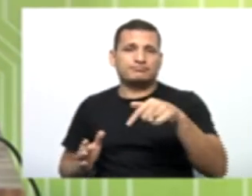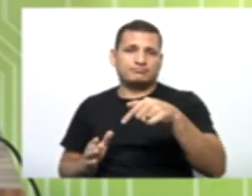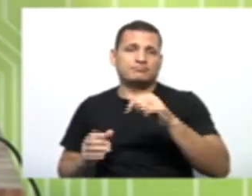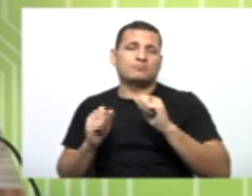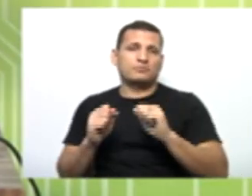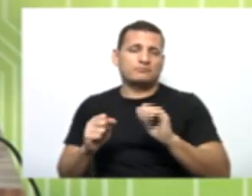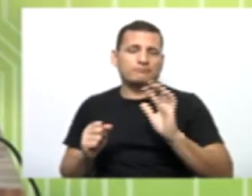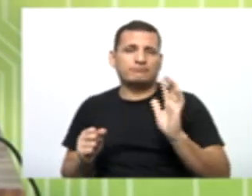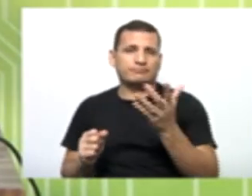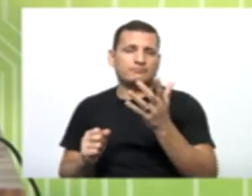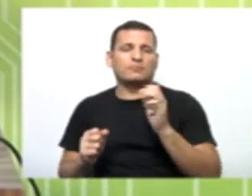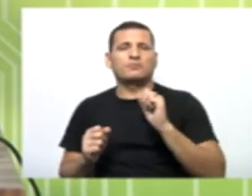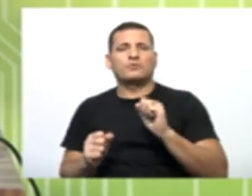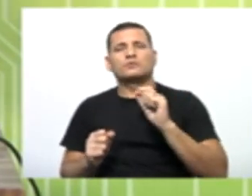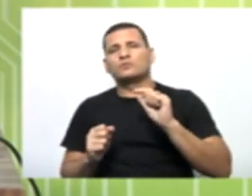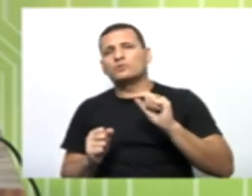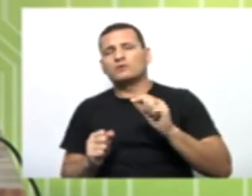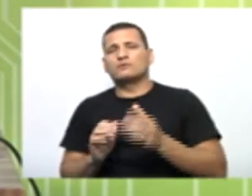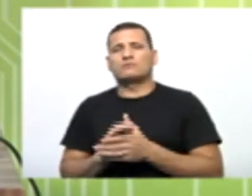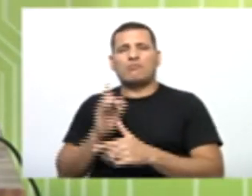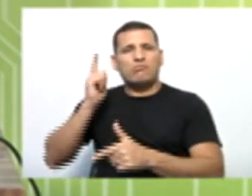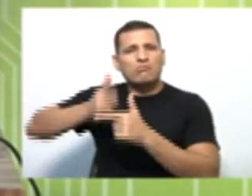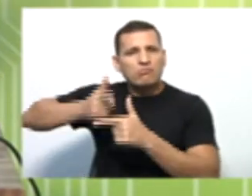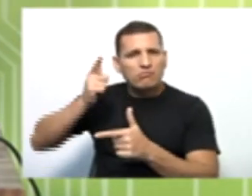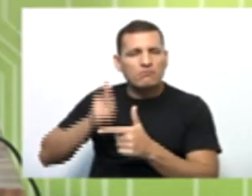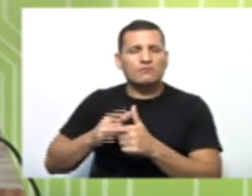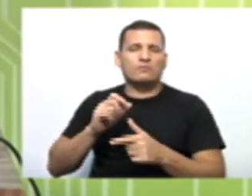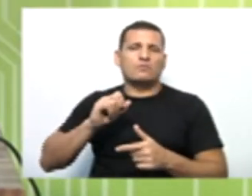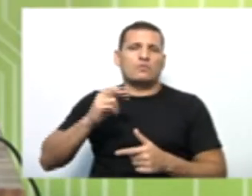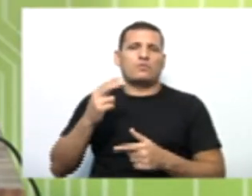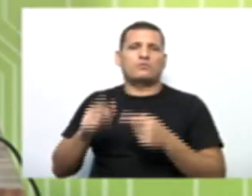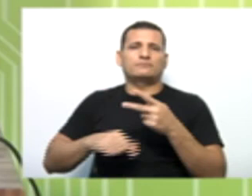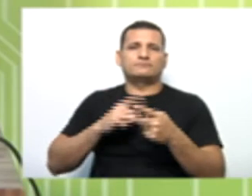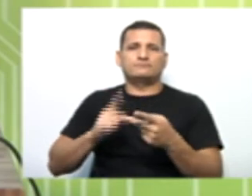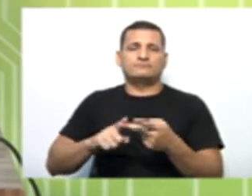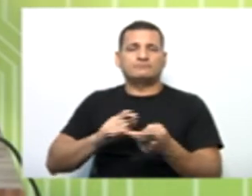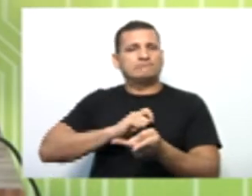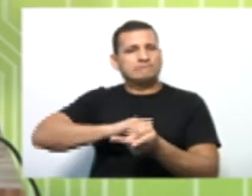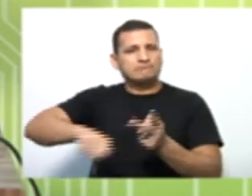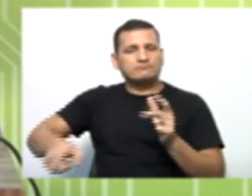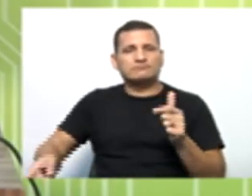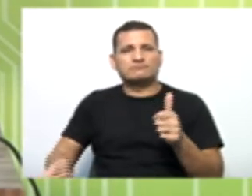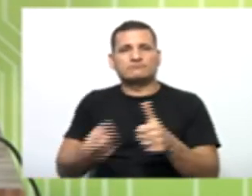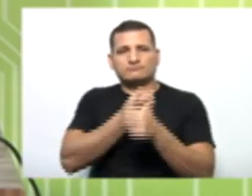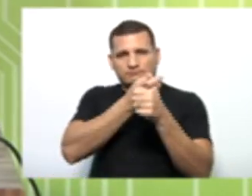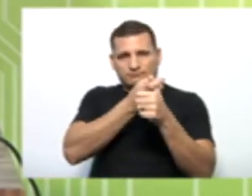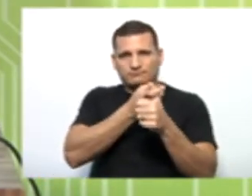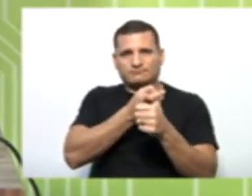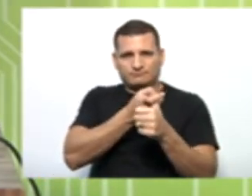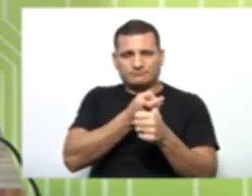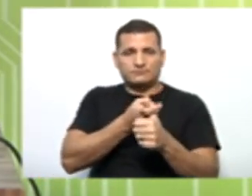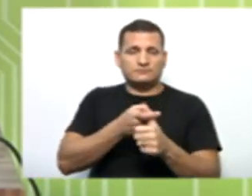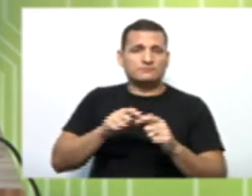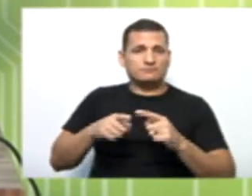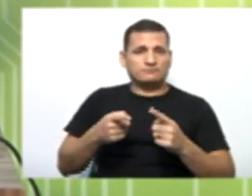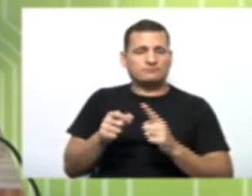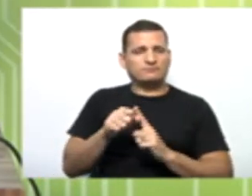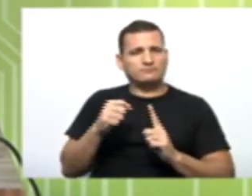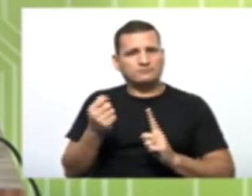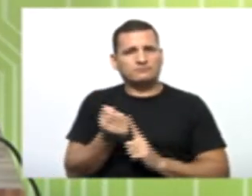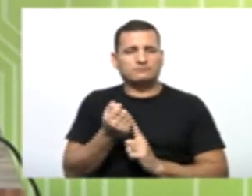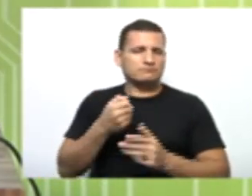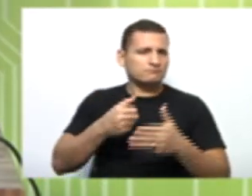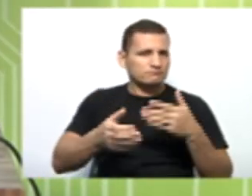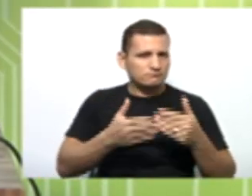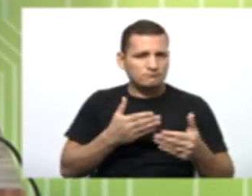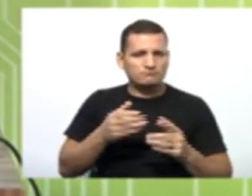aula. Pode ser uma punição verbal, né, pode ser uma punição escrita, mas as sociedades, qualquer sociedade, ela,